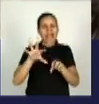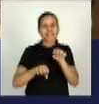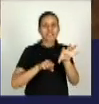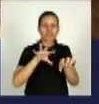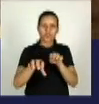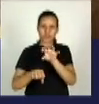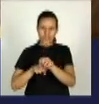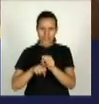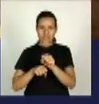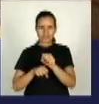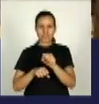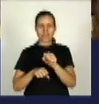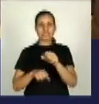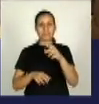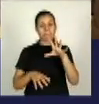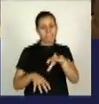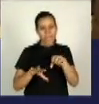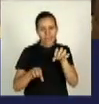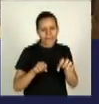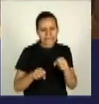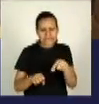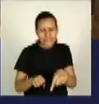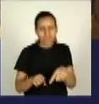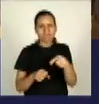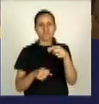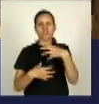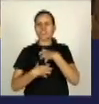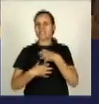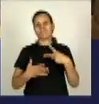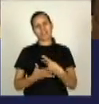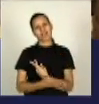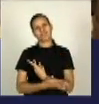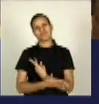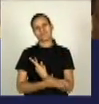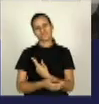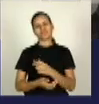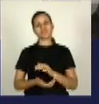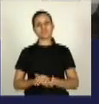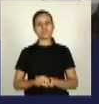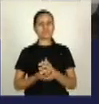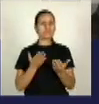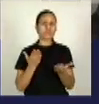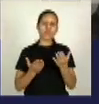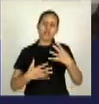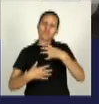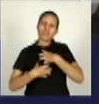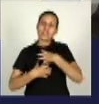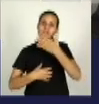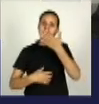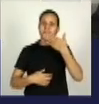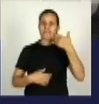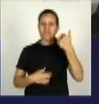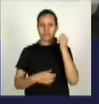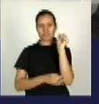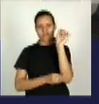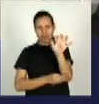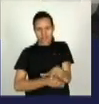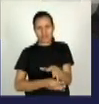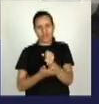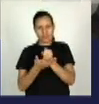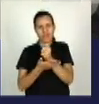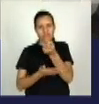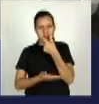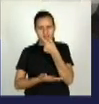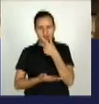encontrar aquele medicamento, eles vão acabar consumindo de uma forma inadvertida. Não jogue medicamento no lixo. Agora, qual seria a maneira correta